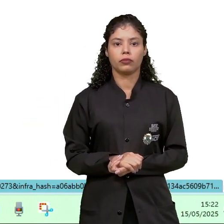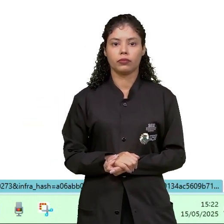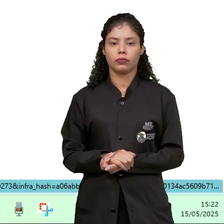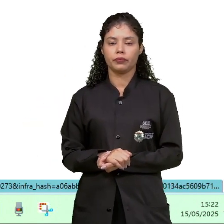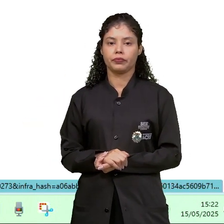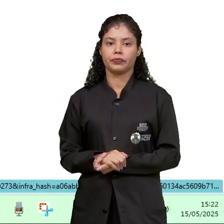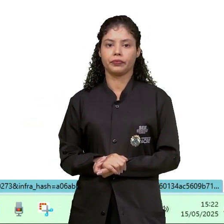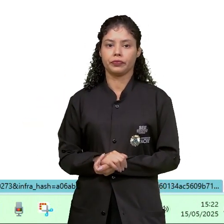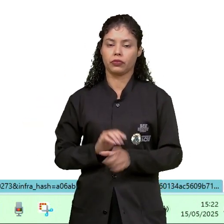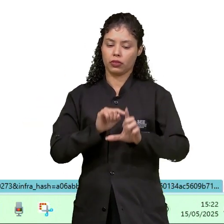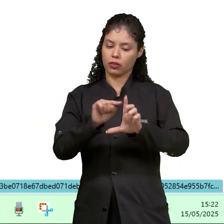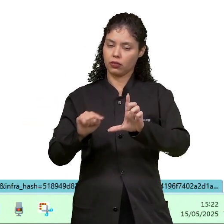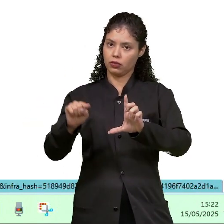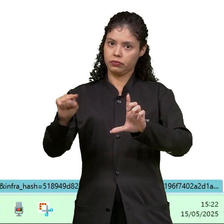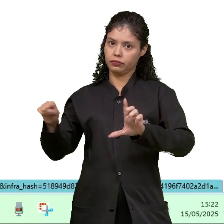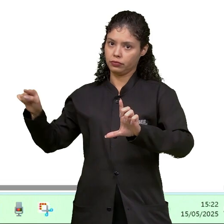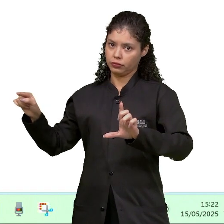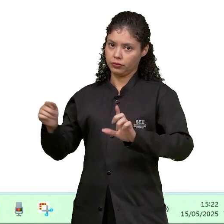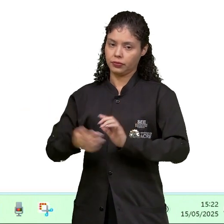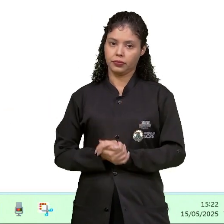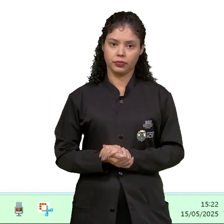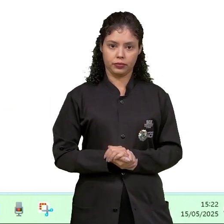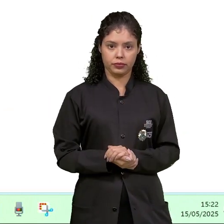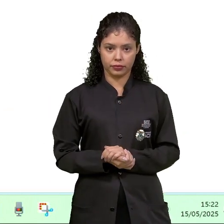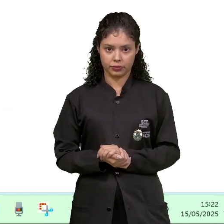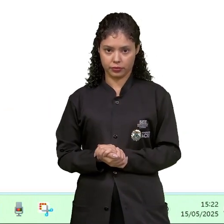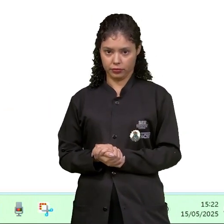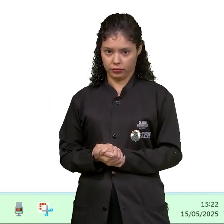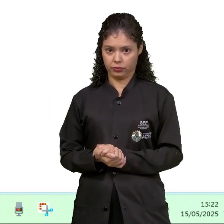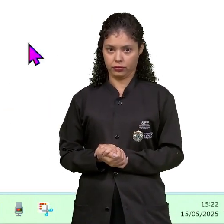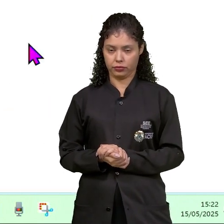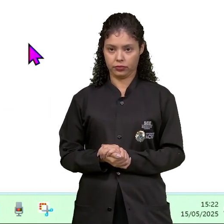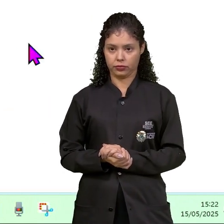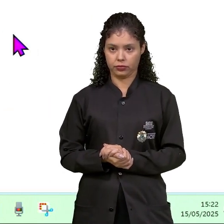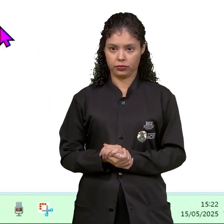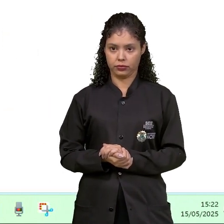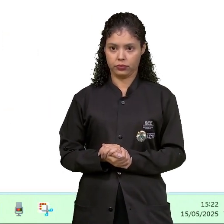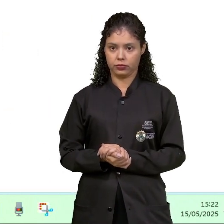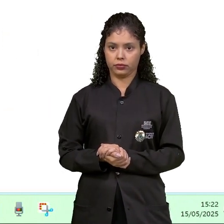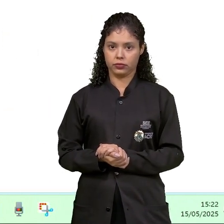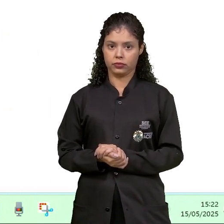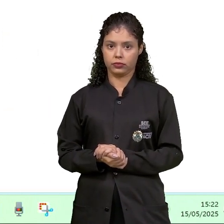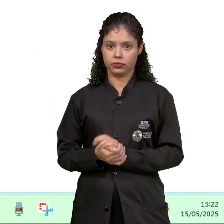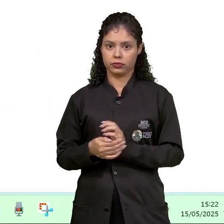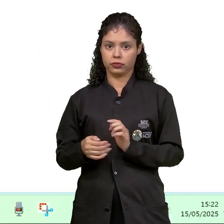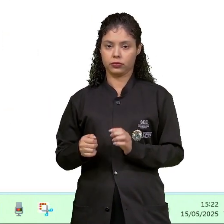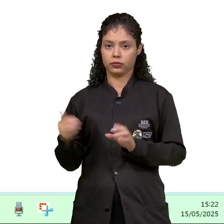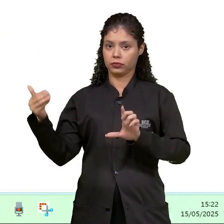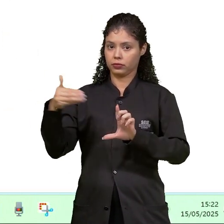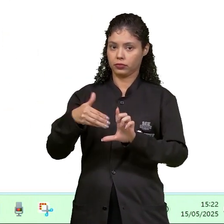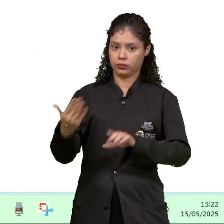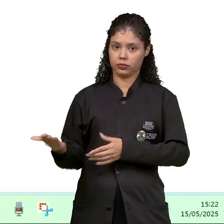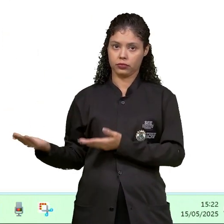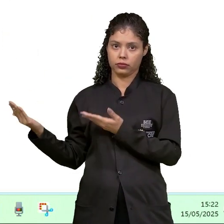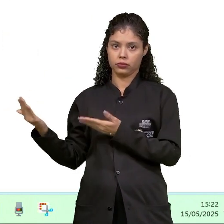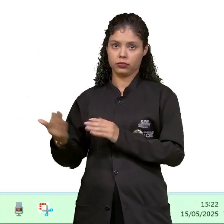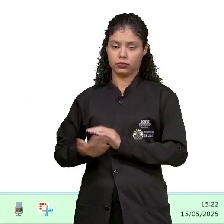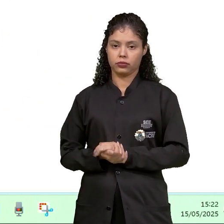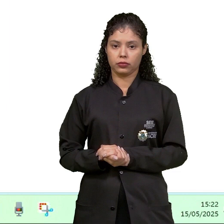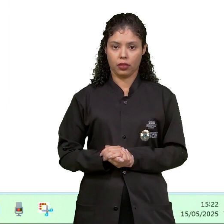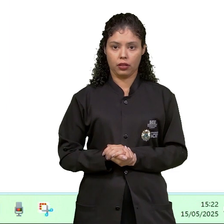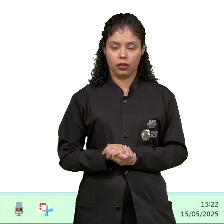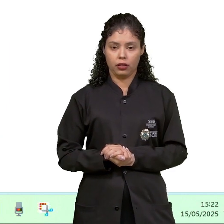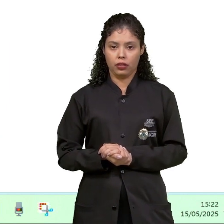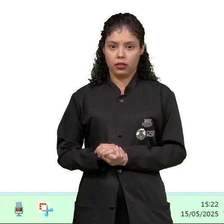a estatística do SEI. Vamos ver se tem alguma coisa sobre desempenho aqui nessa plataforma, porque essa plataforma de treinamento às vezes não tem. Vou colocar aqui um período